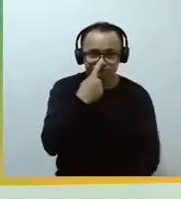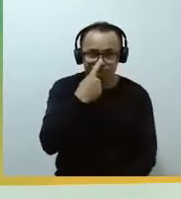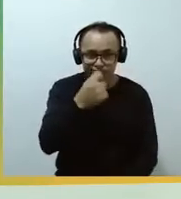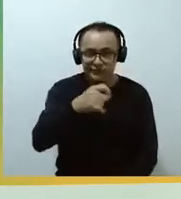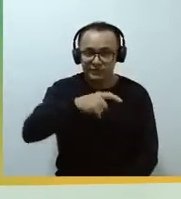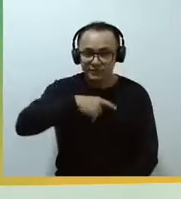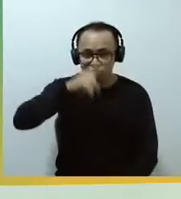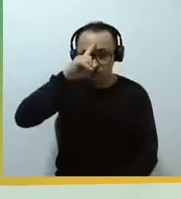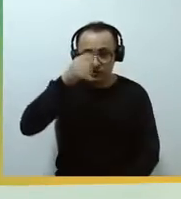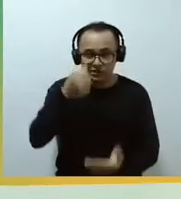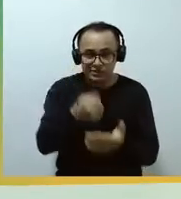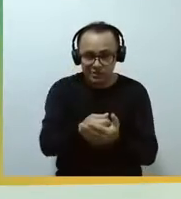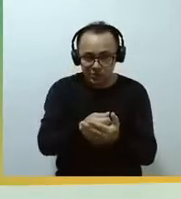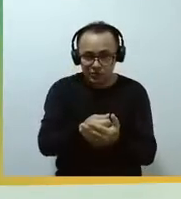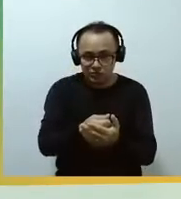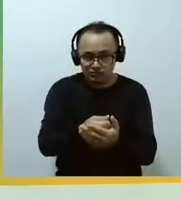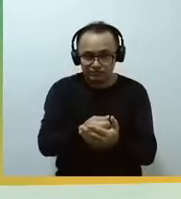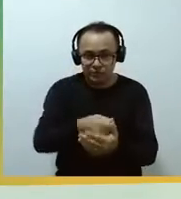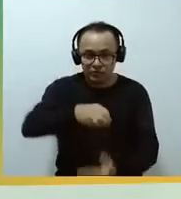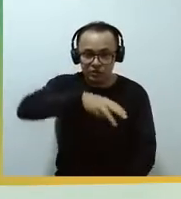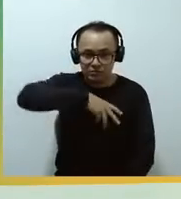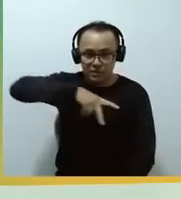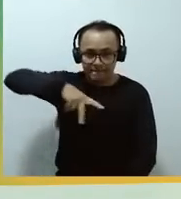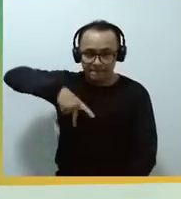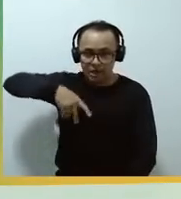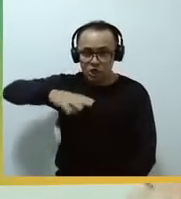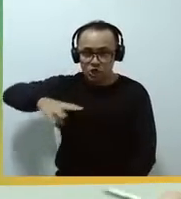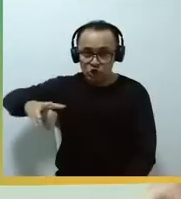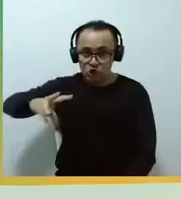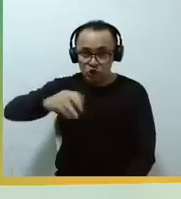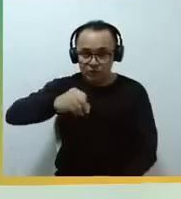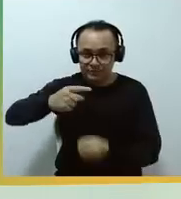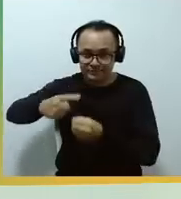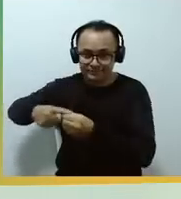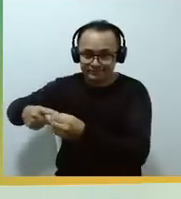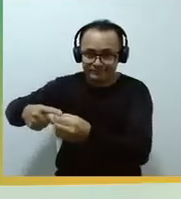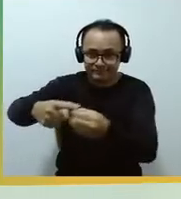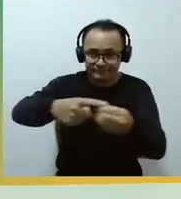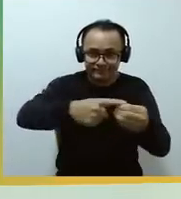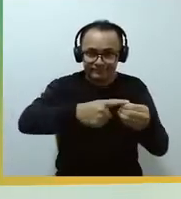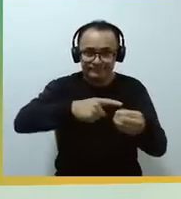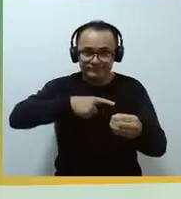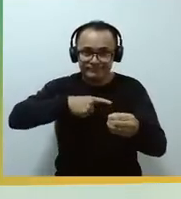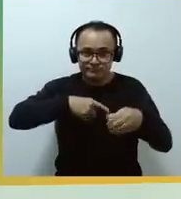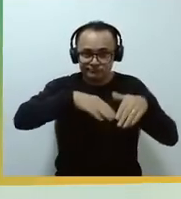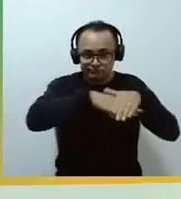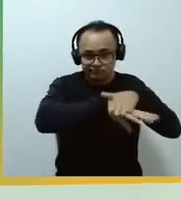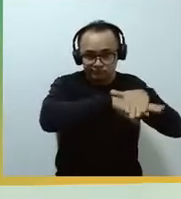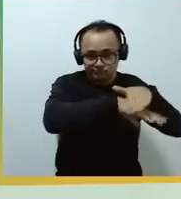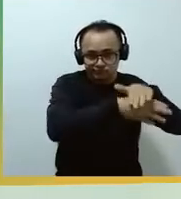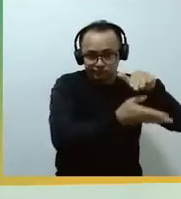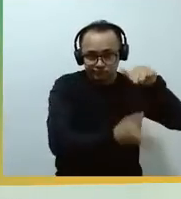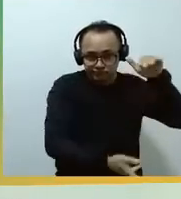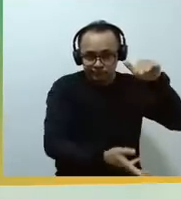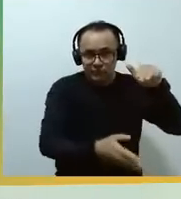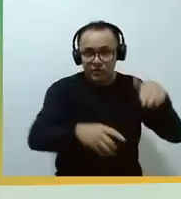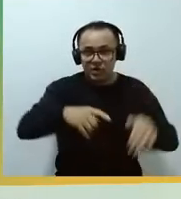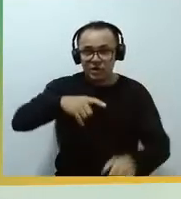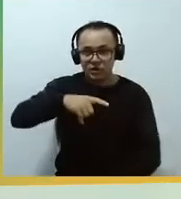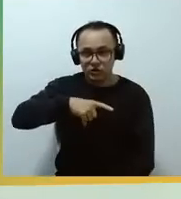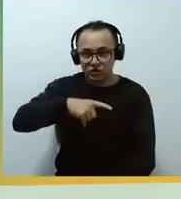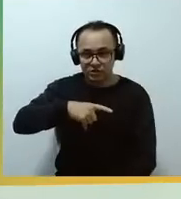Estadual de que todos os municípios deveriam ter aterro e abandonar o lixão. E nós tínhamos um lixão, era muito feio, era muito